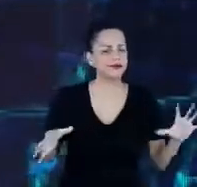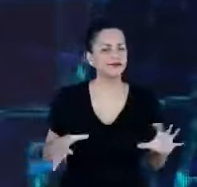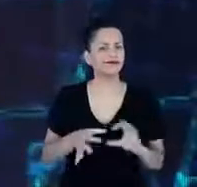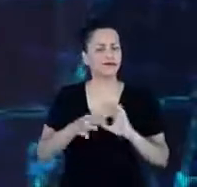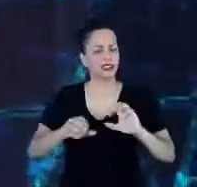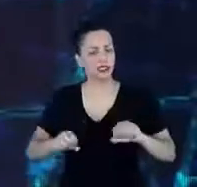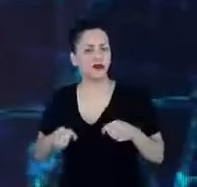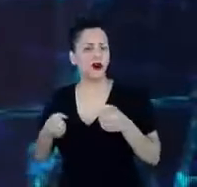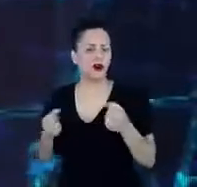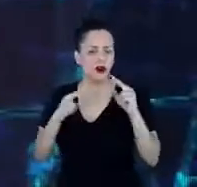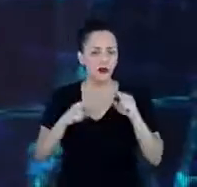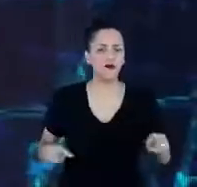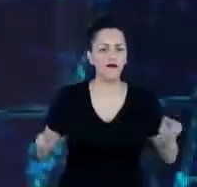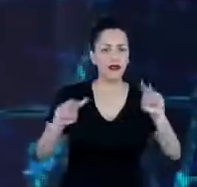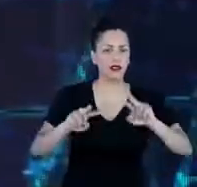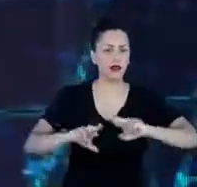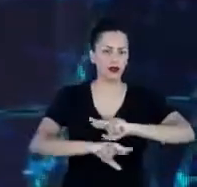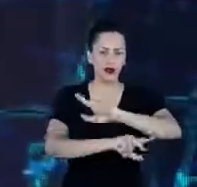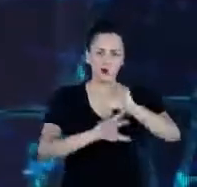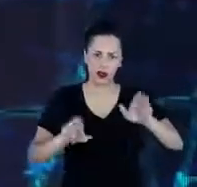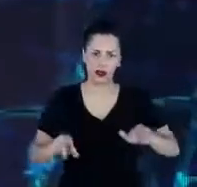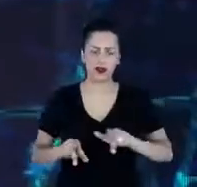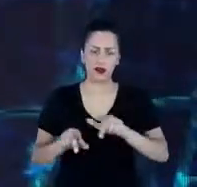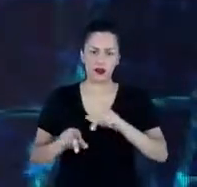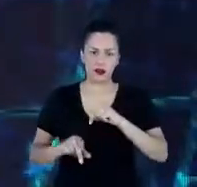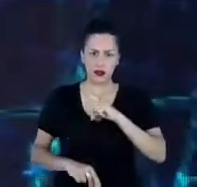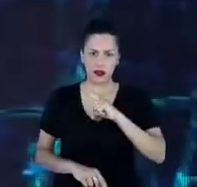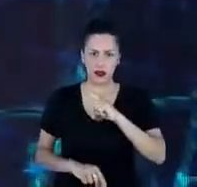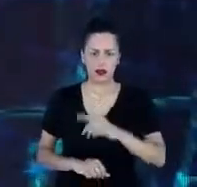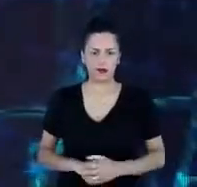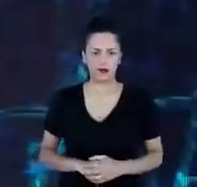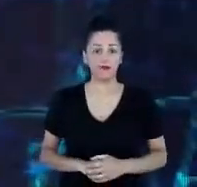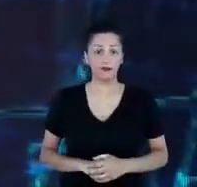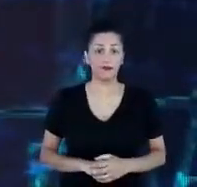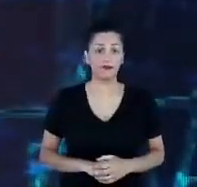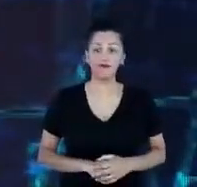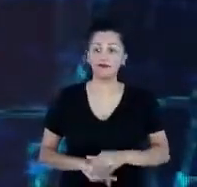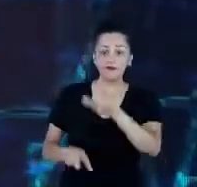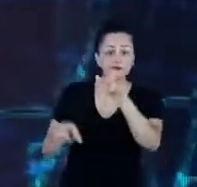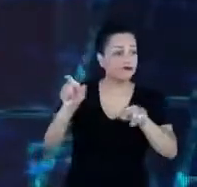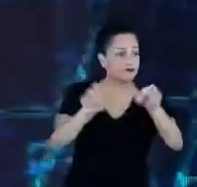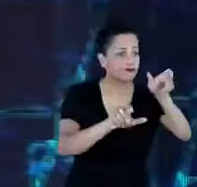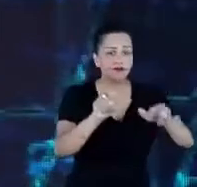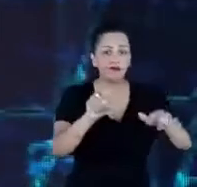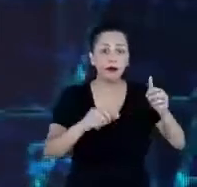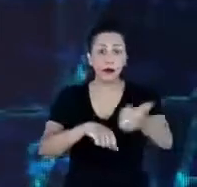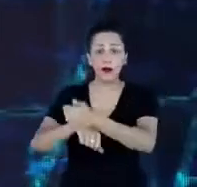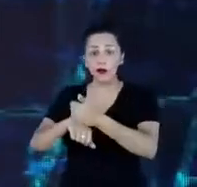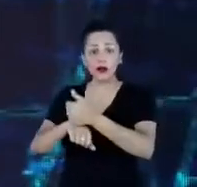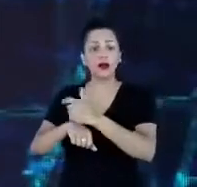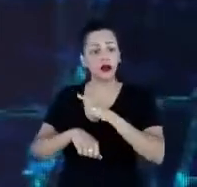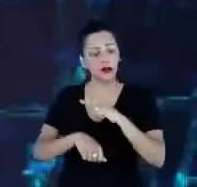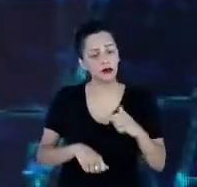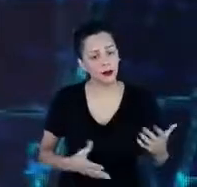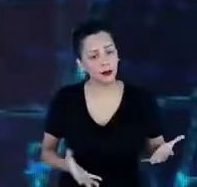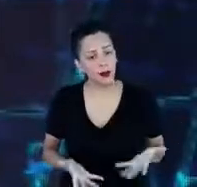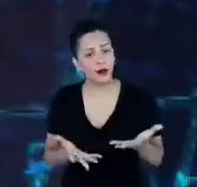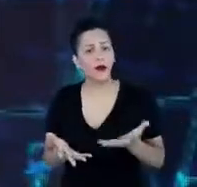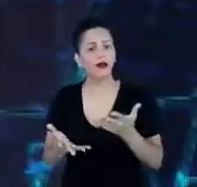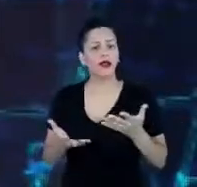diferentes de diferentes atores atores esses que estão no dia-a-dia promovendo a Inovação